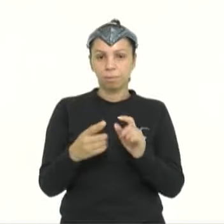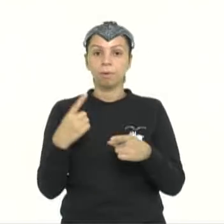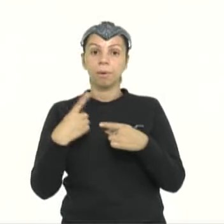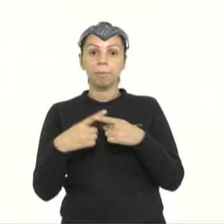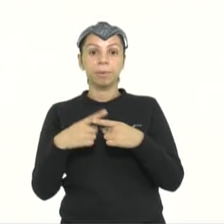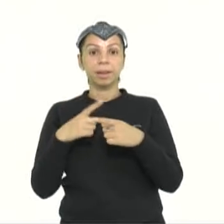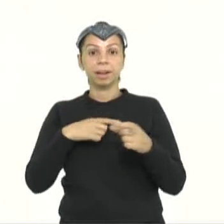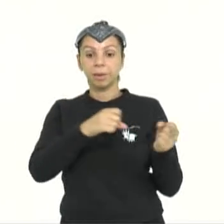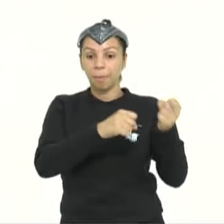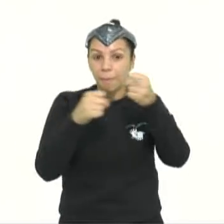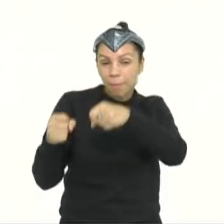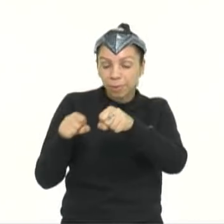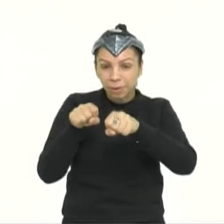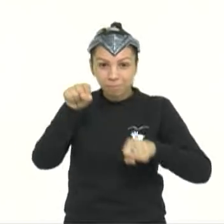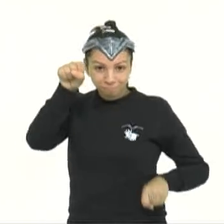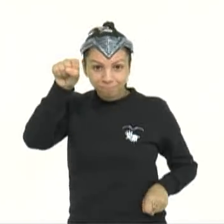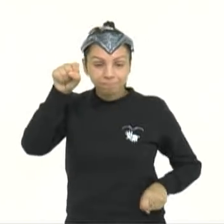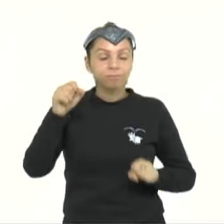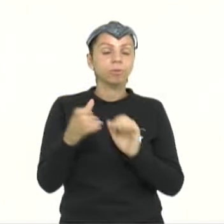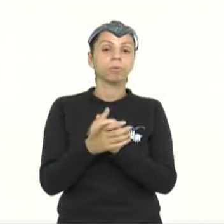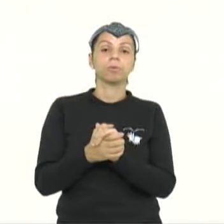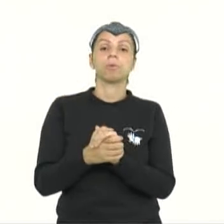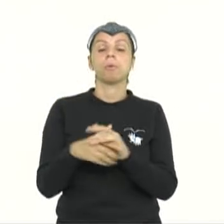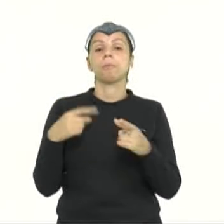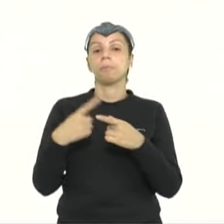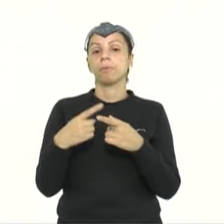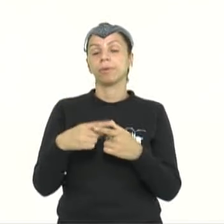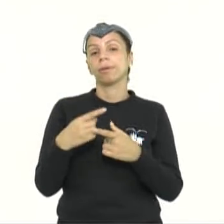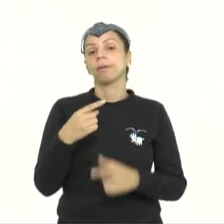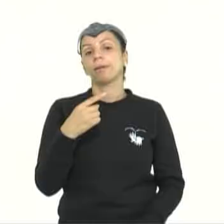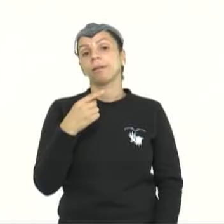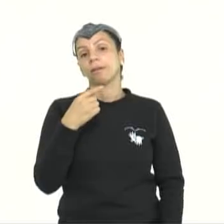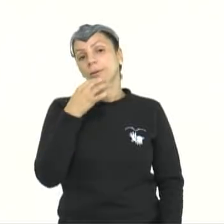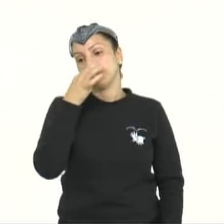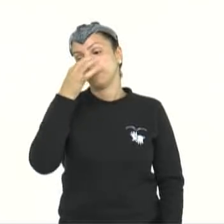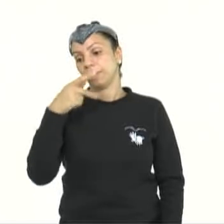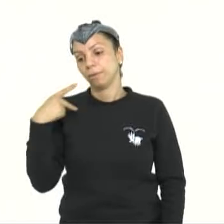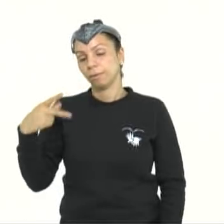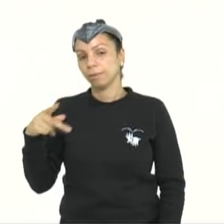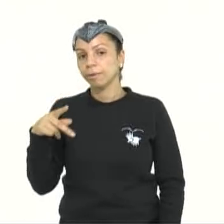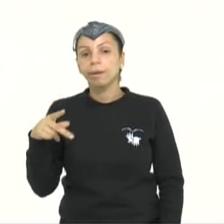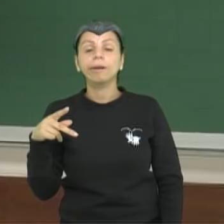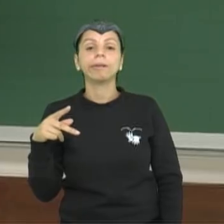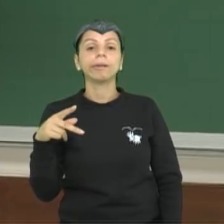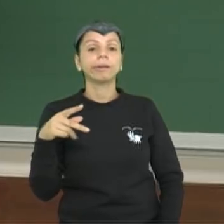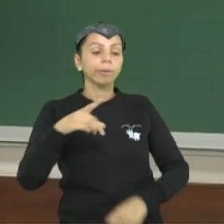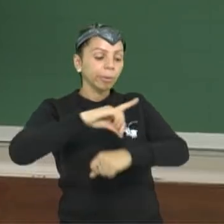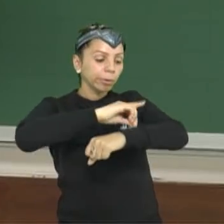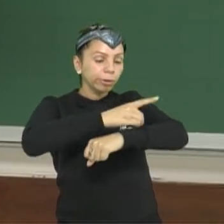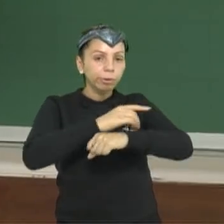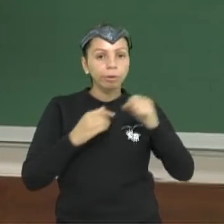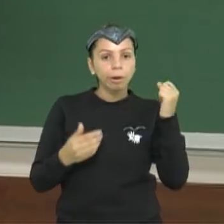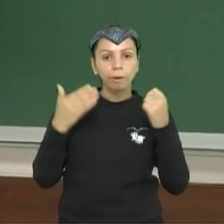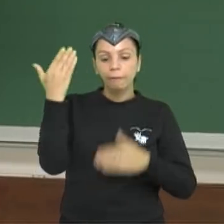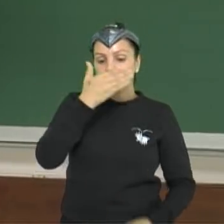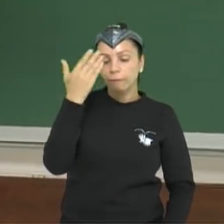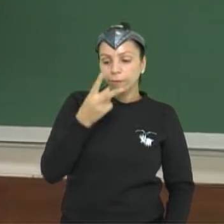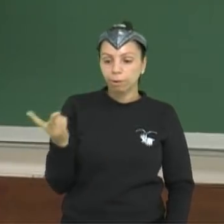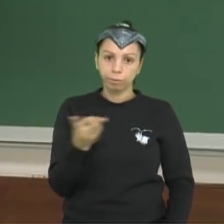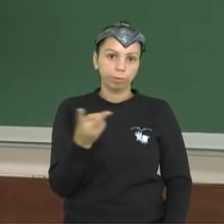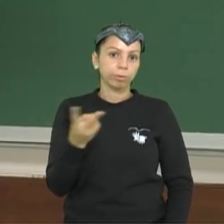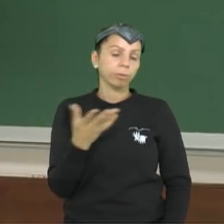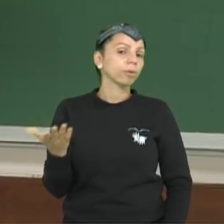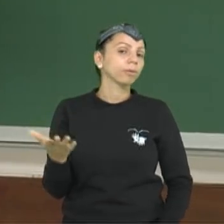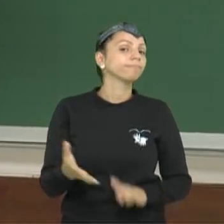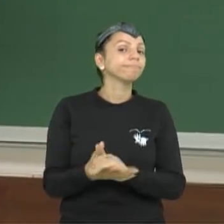um superpoder? Ou porque ela acha que os dinossauros não as estão vendo? E aí, qual será